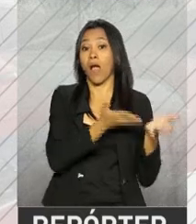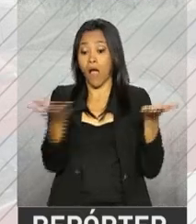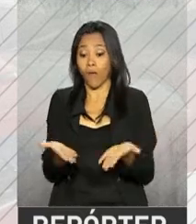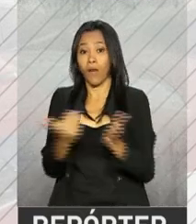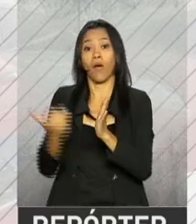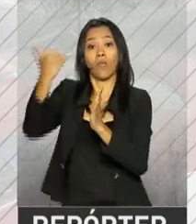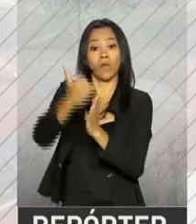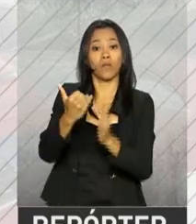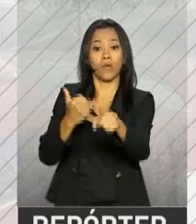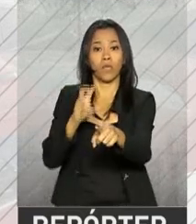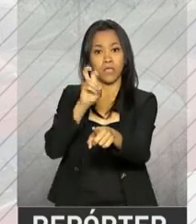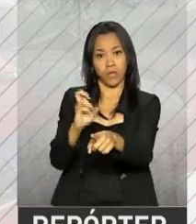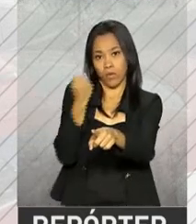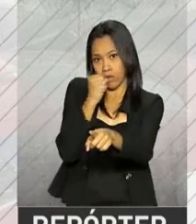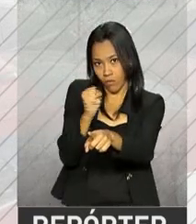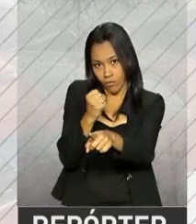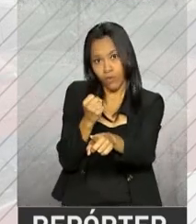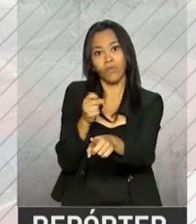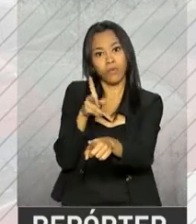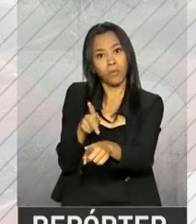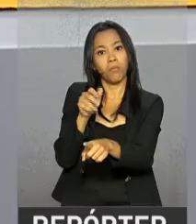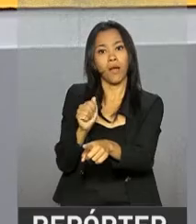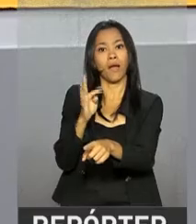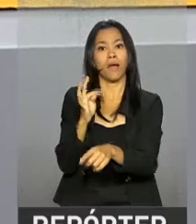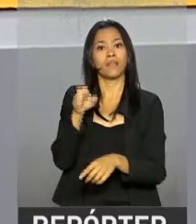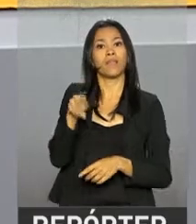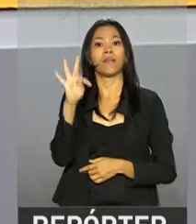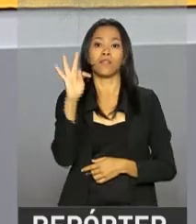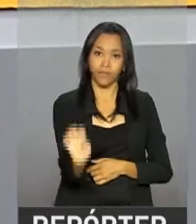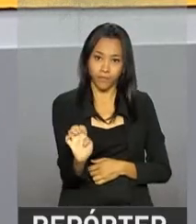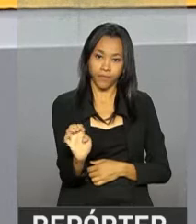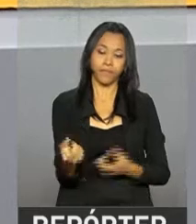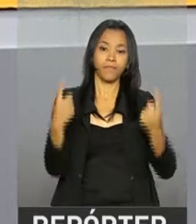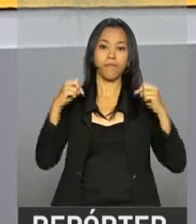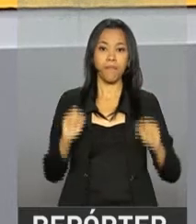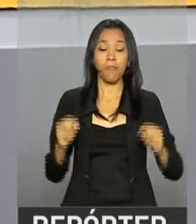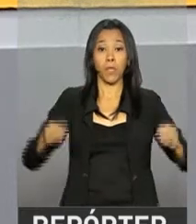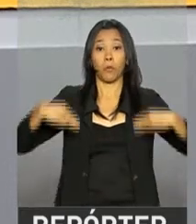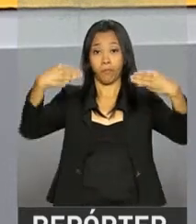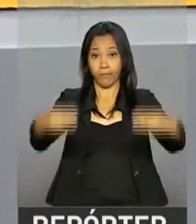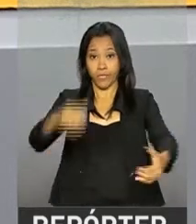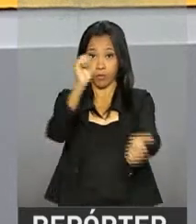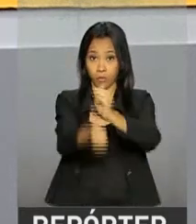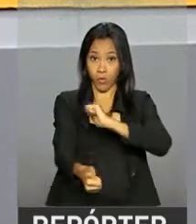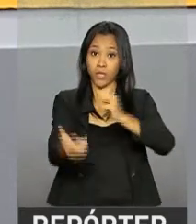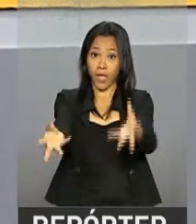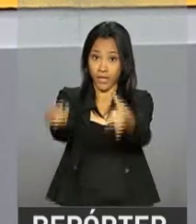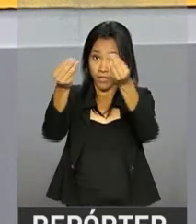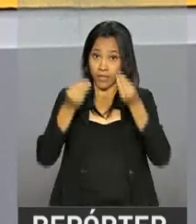58 patentes registradas no setor o ministério do esporte está recebendo propostas de